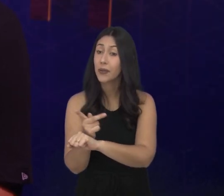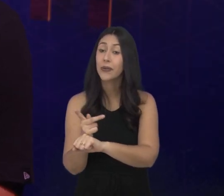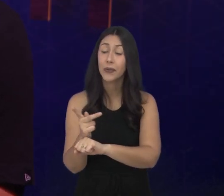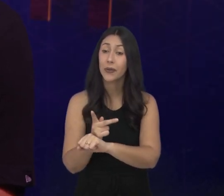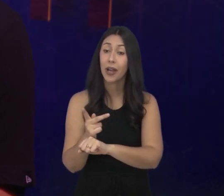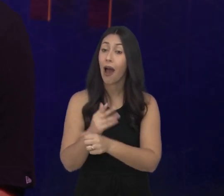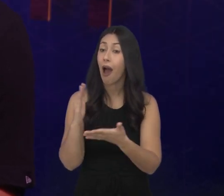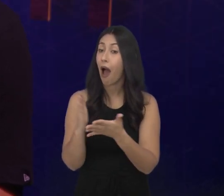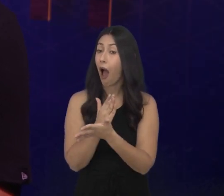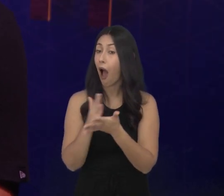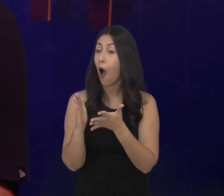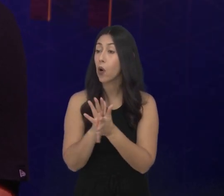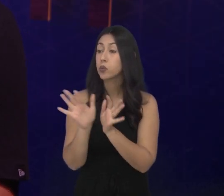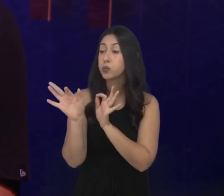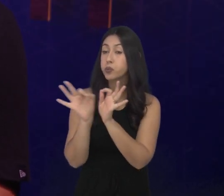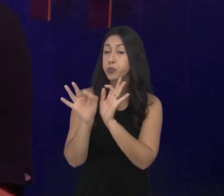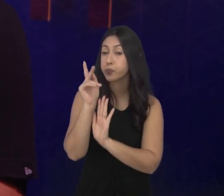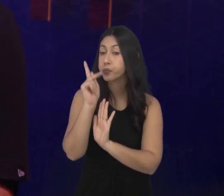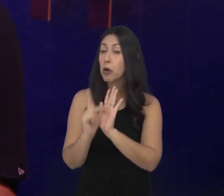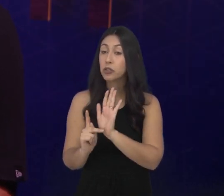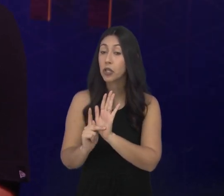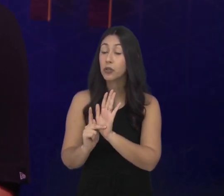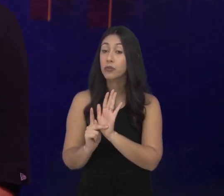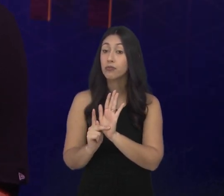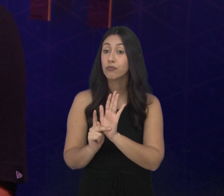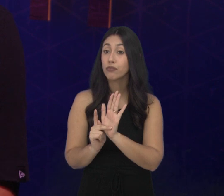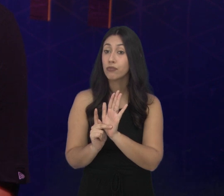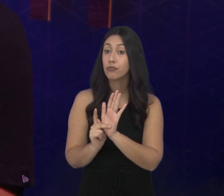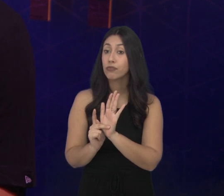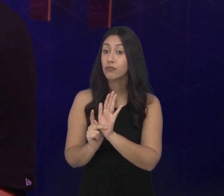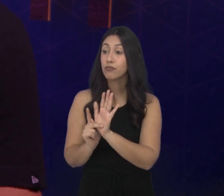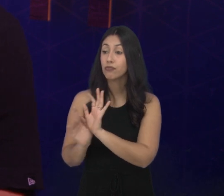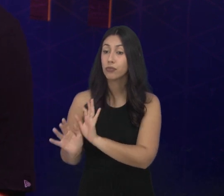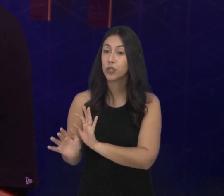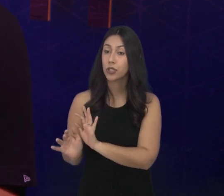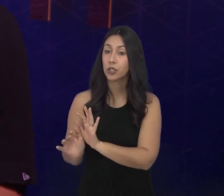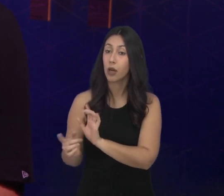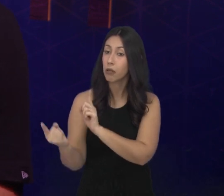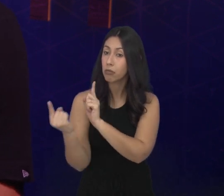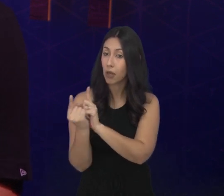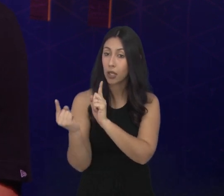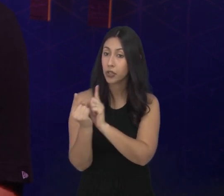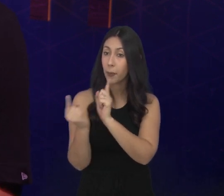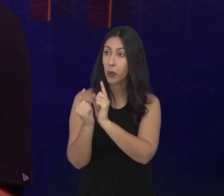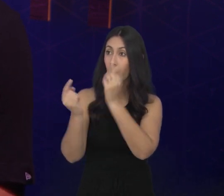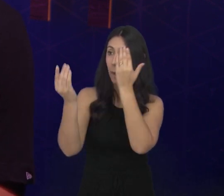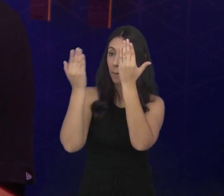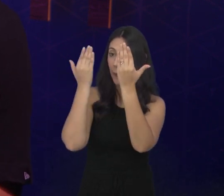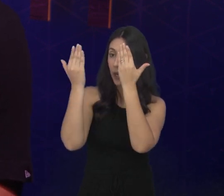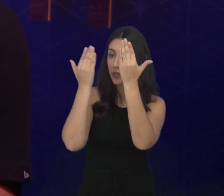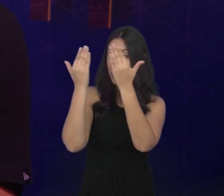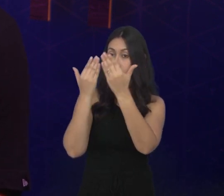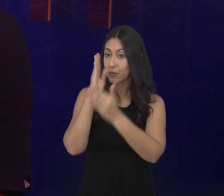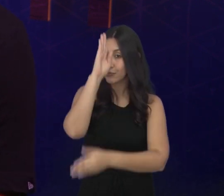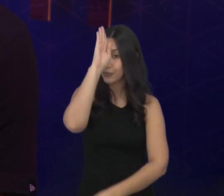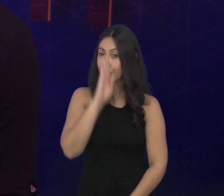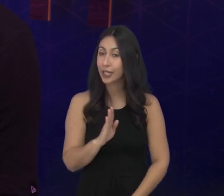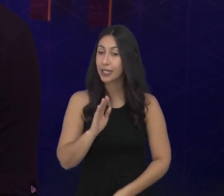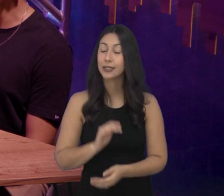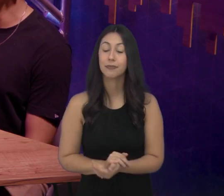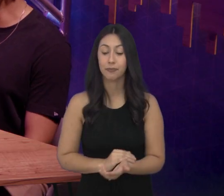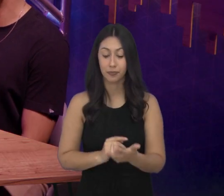né, a alguns programas e tal, que dão aí o acompanhamento com um terapeuta, né, psicólogo,